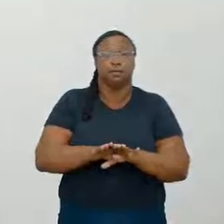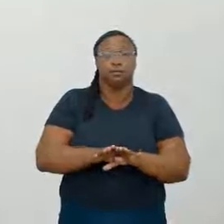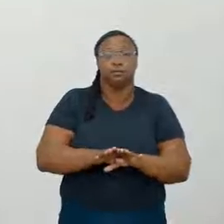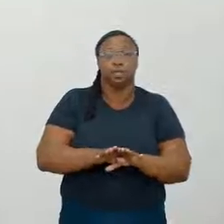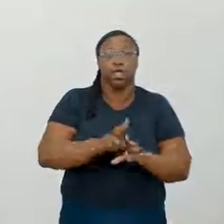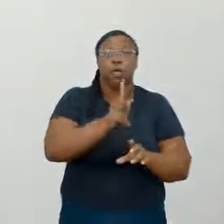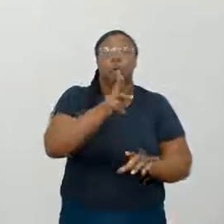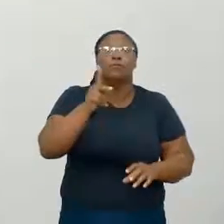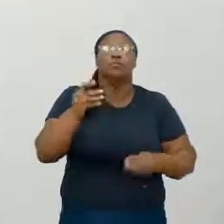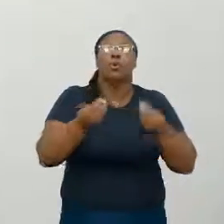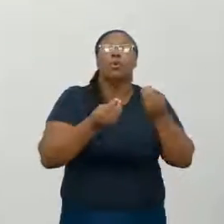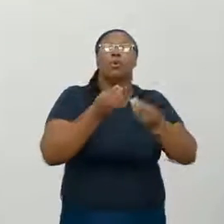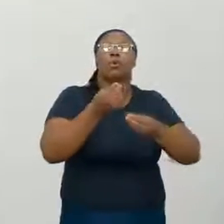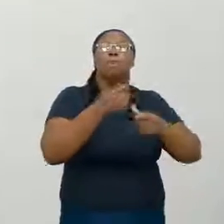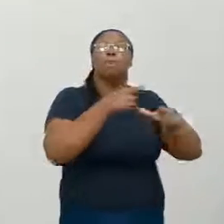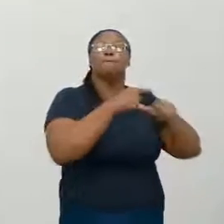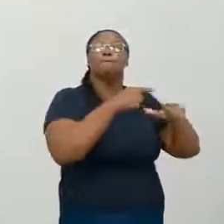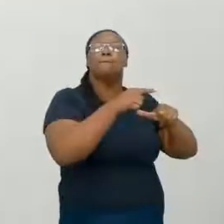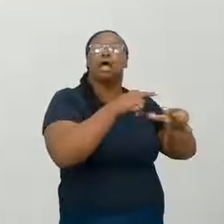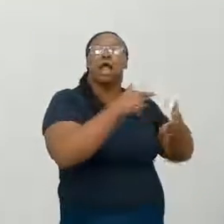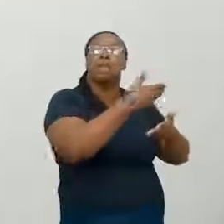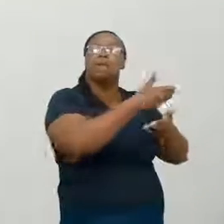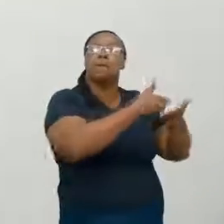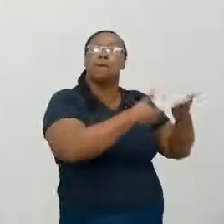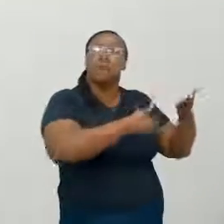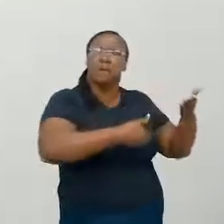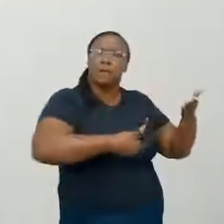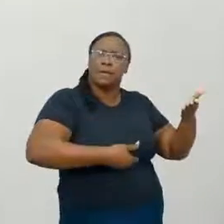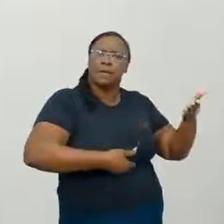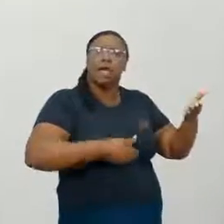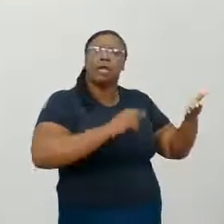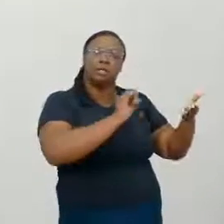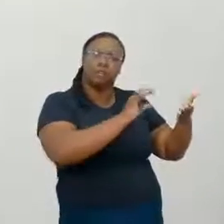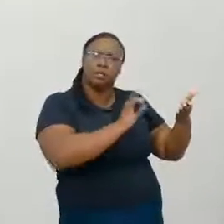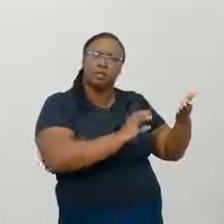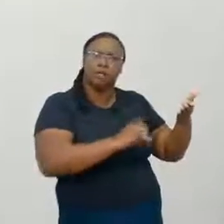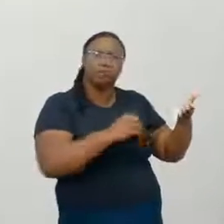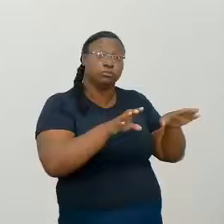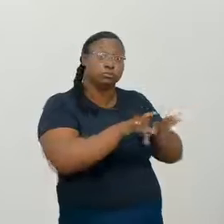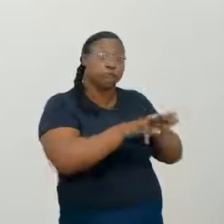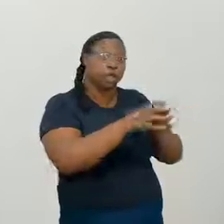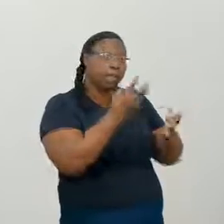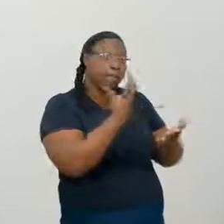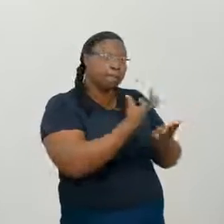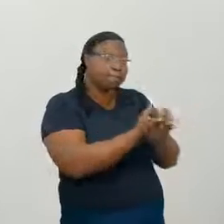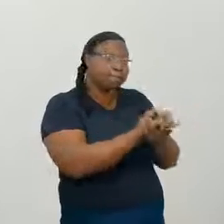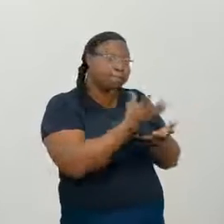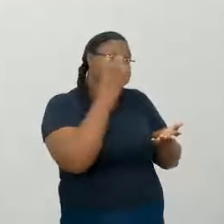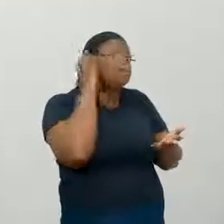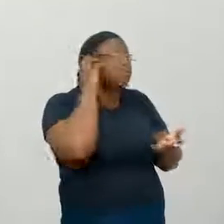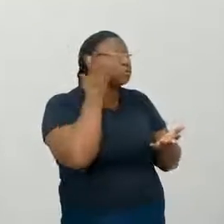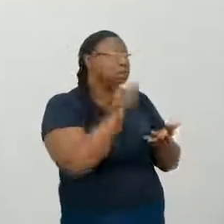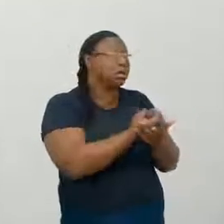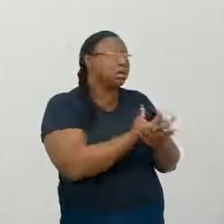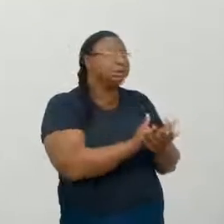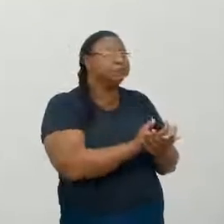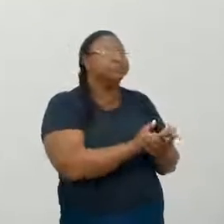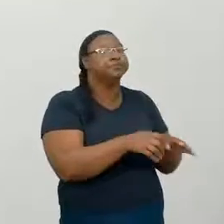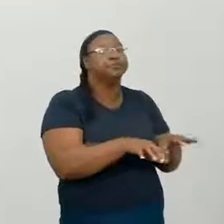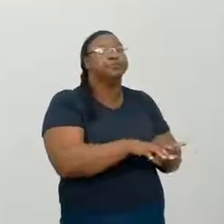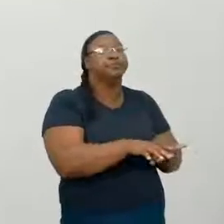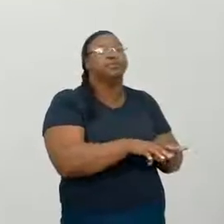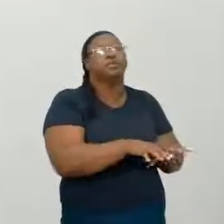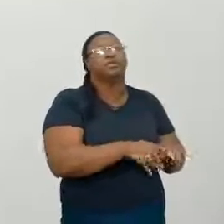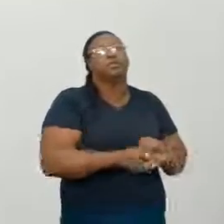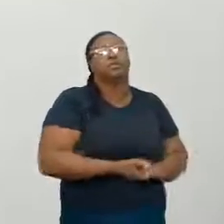para elaborar um trabalho desses, né, que a gente vai estar falando especificamente do podcast, tem até algumas que aí a gente junta com com